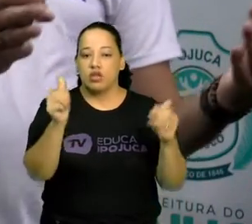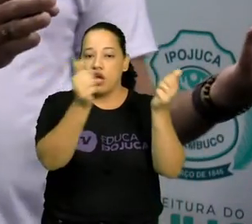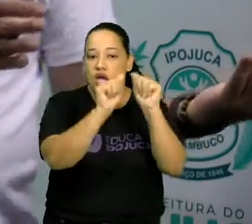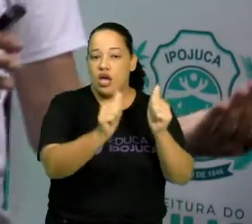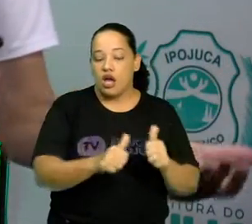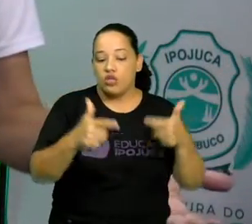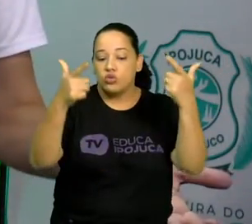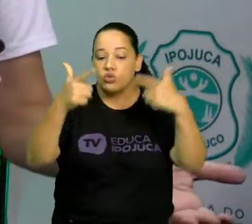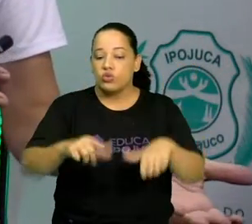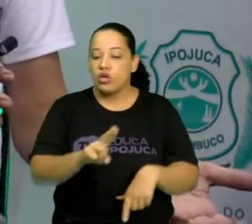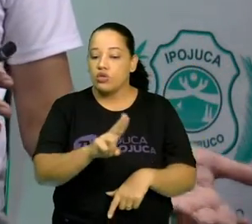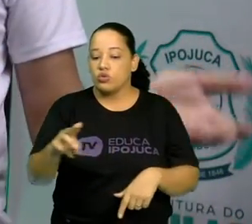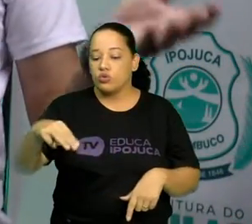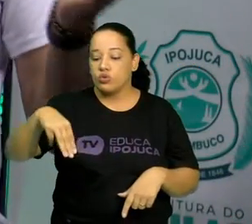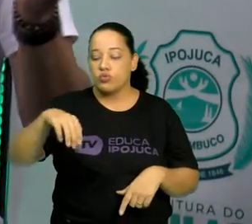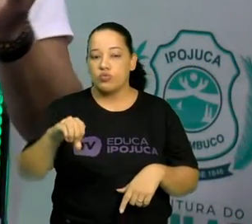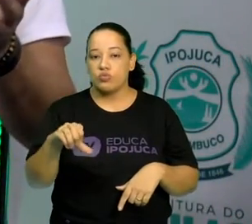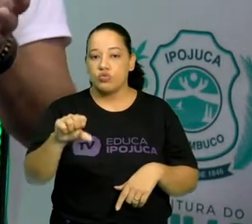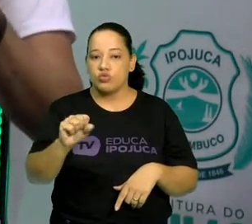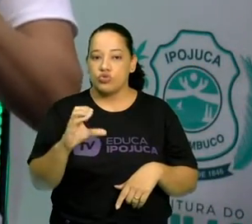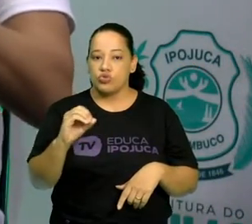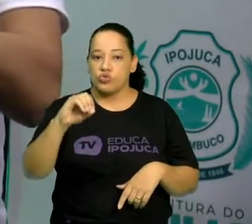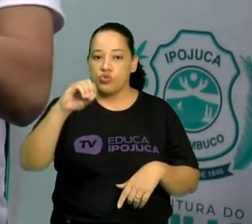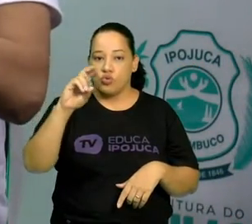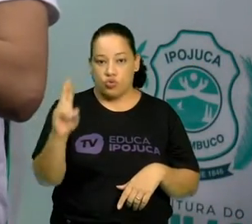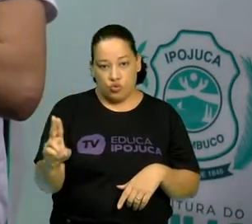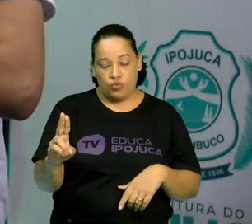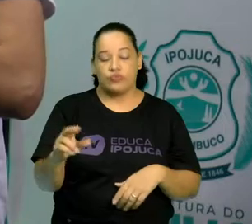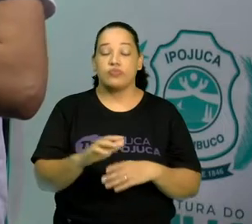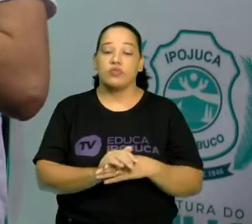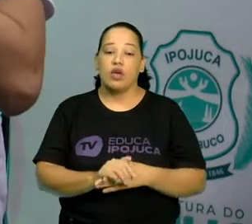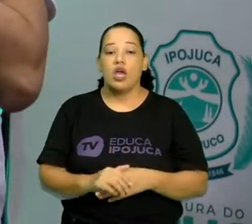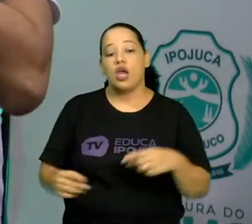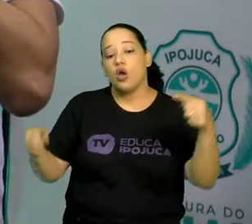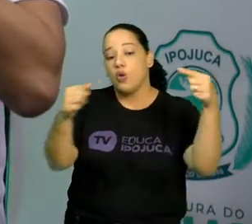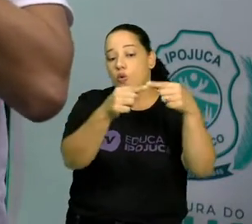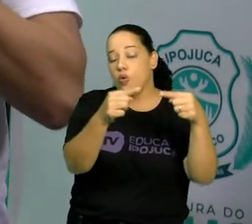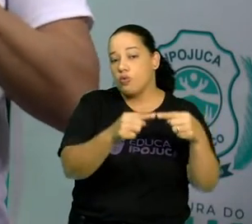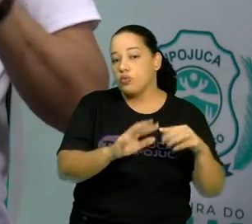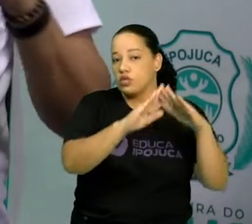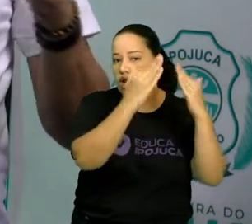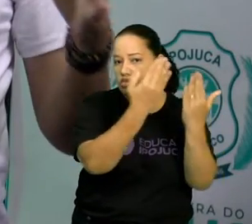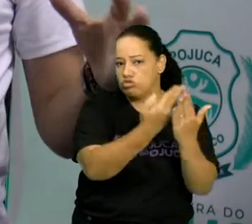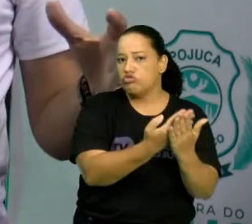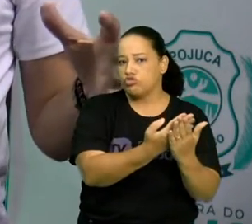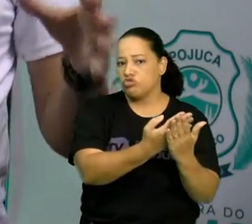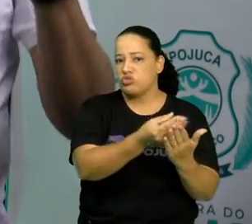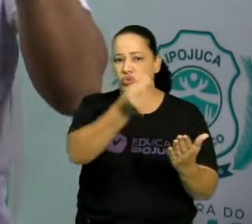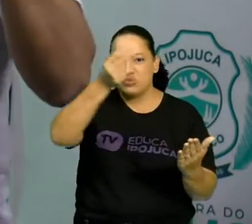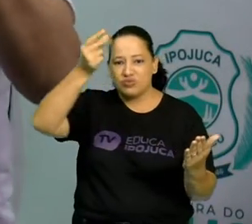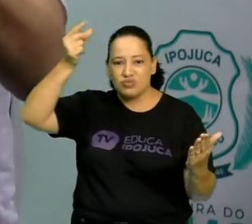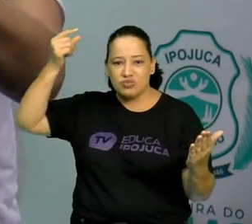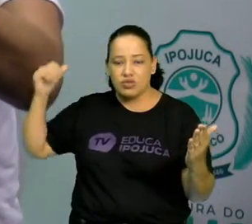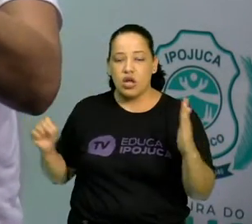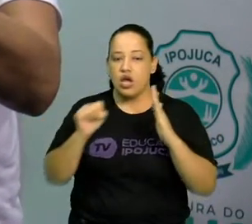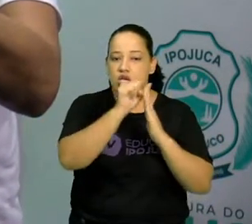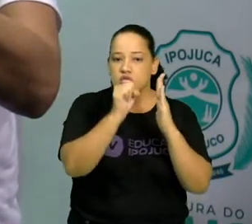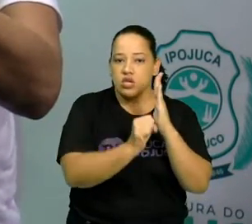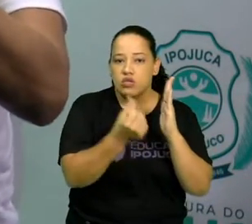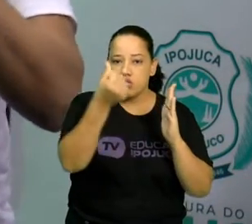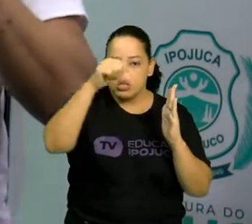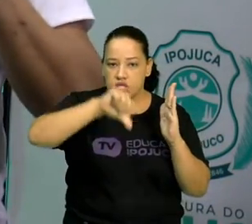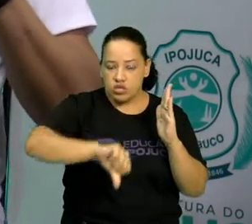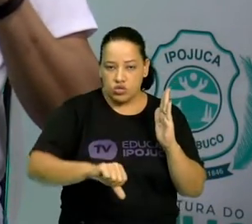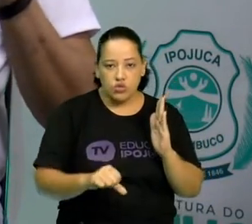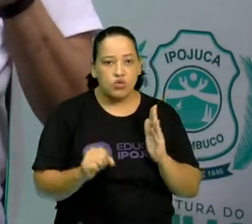literária do realismo e à escola literária do naturalismo, que acontecem no final do século XIX.